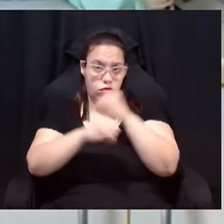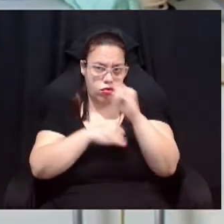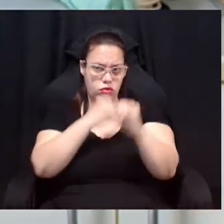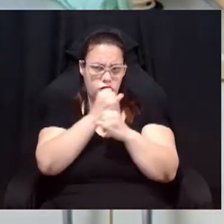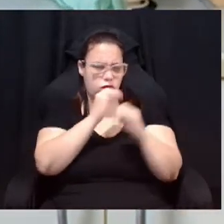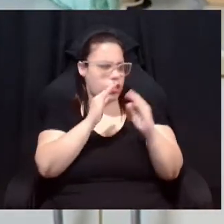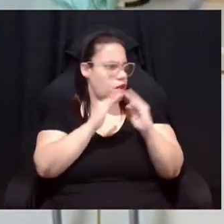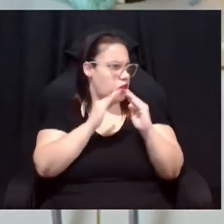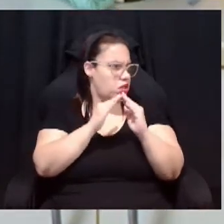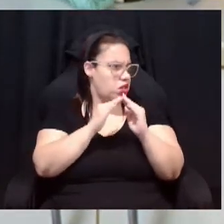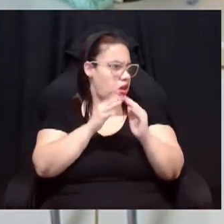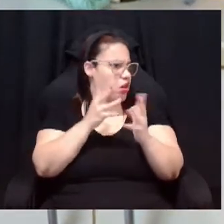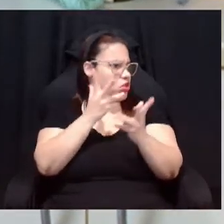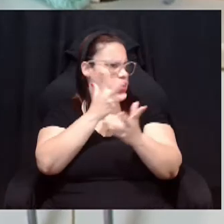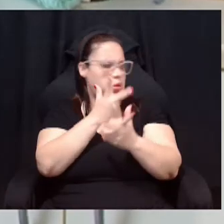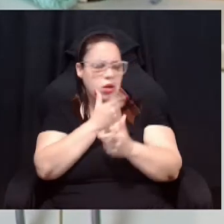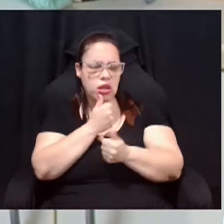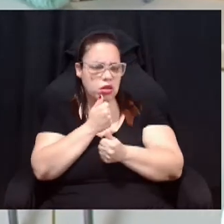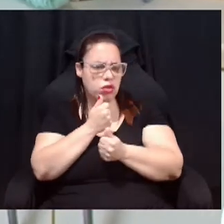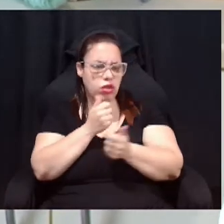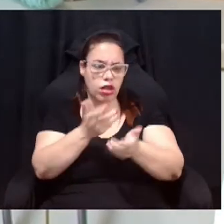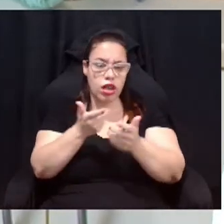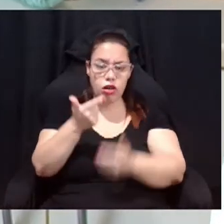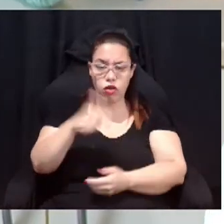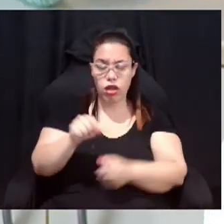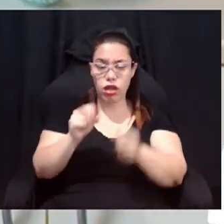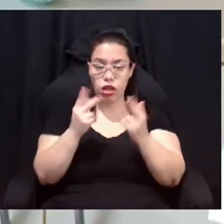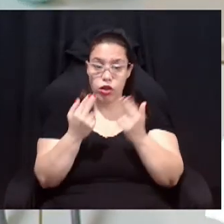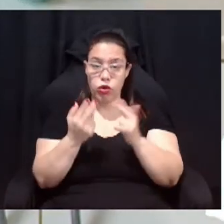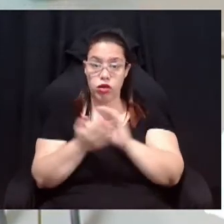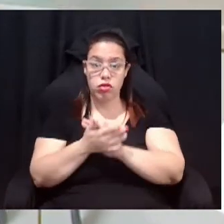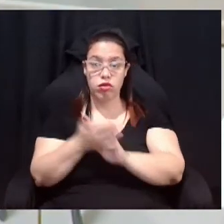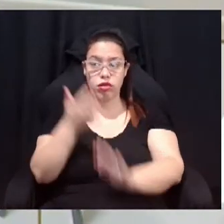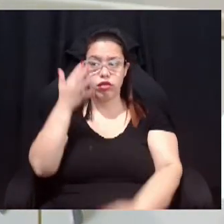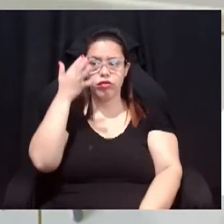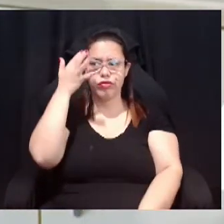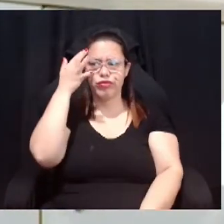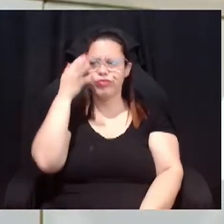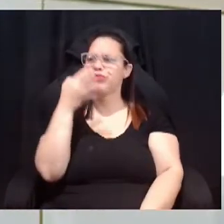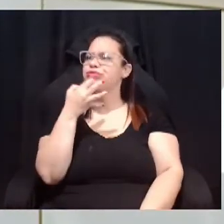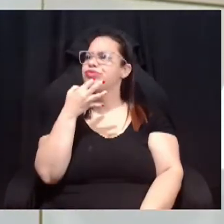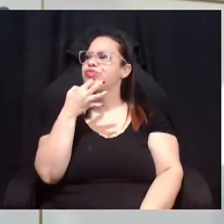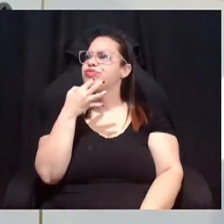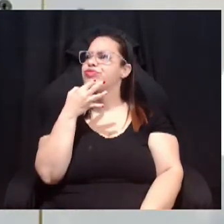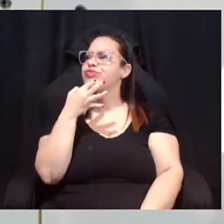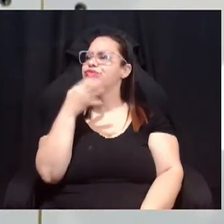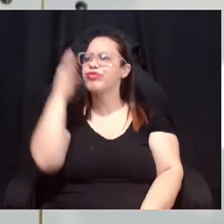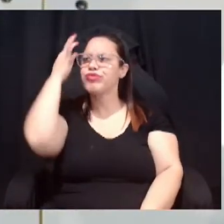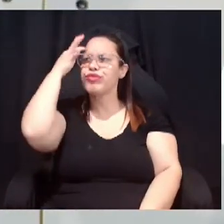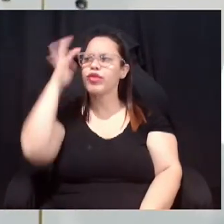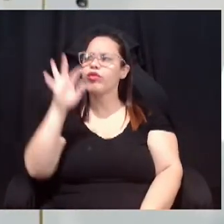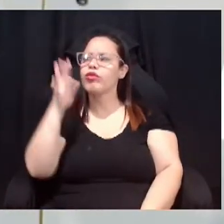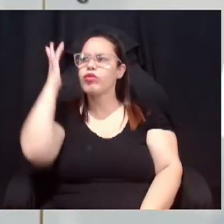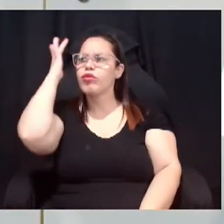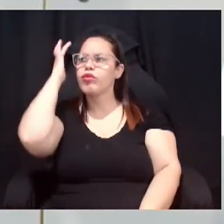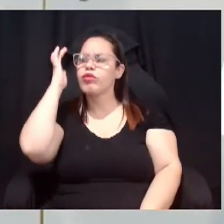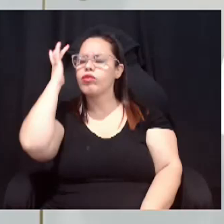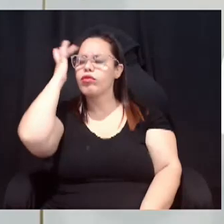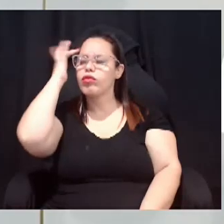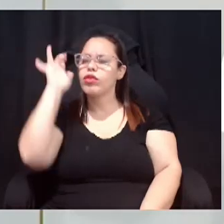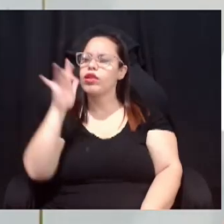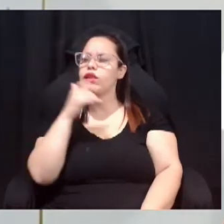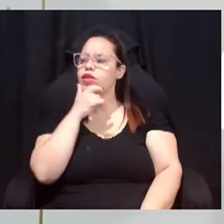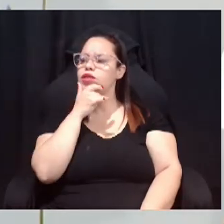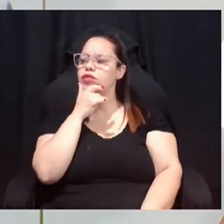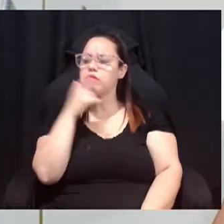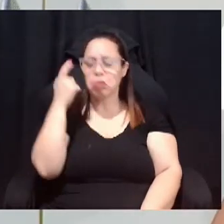achei bonito, fui querer replicar. E eu não entendia. Mas na hora que eu fui tentando, né, do meu jeito em casa, eu